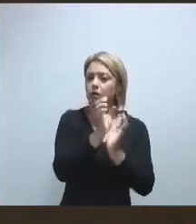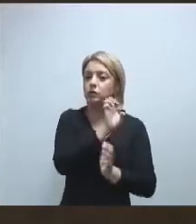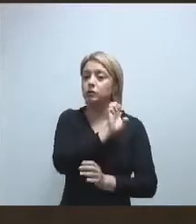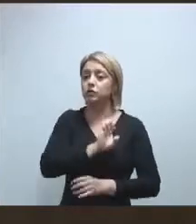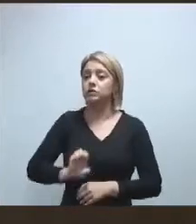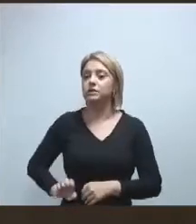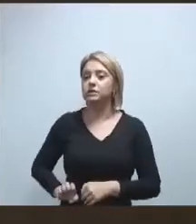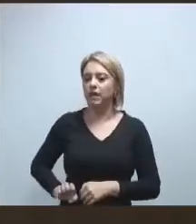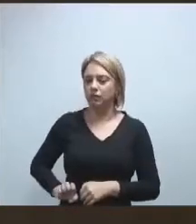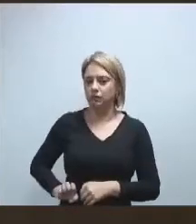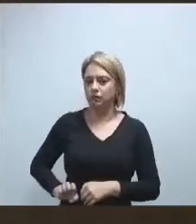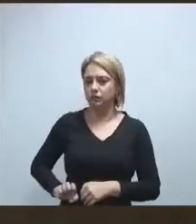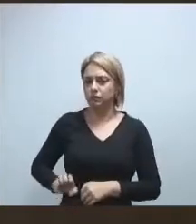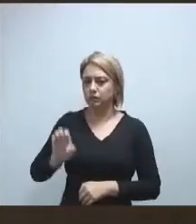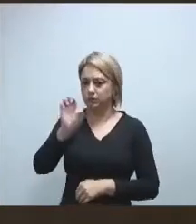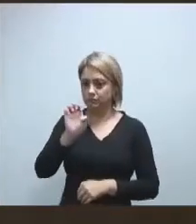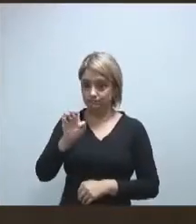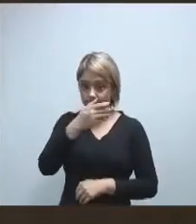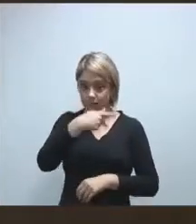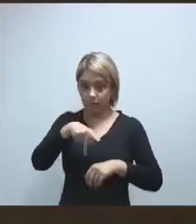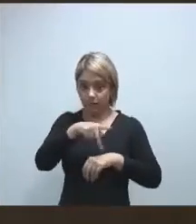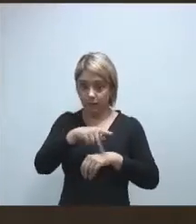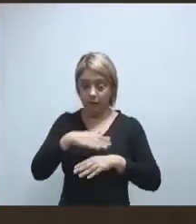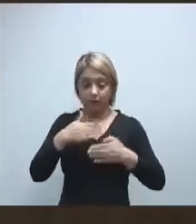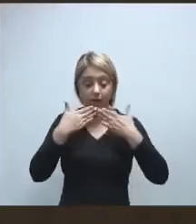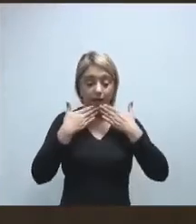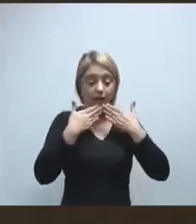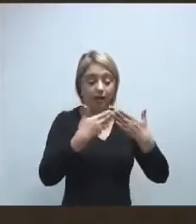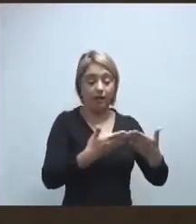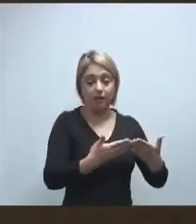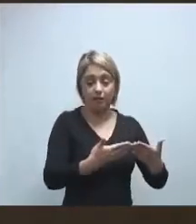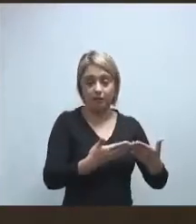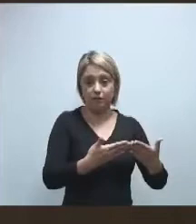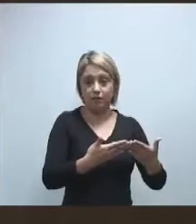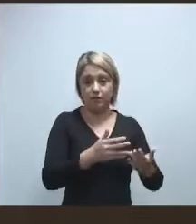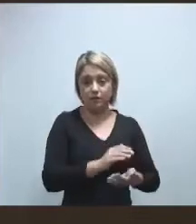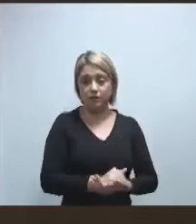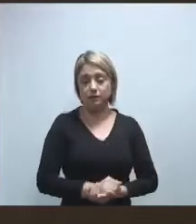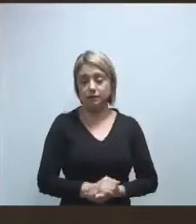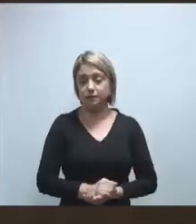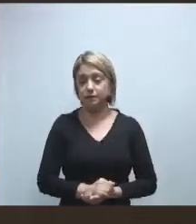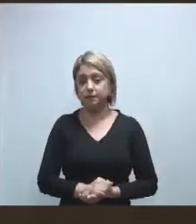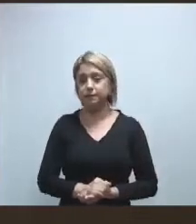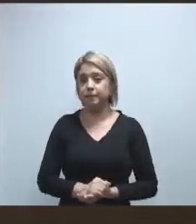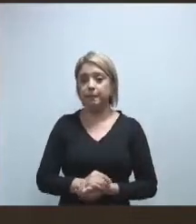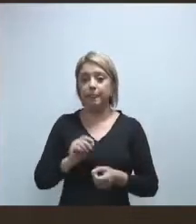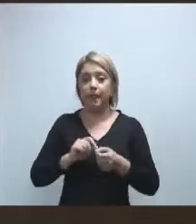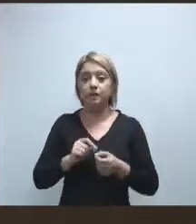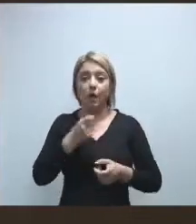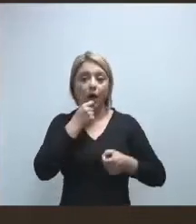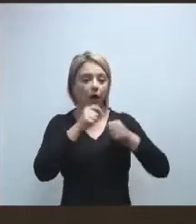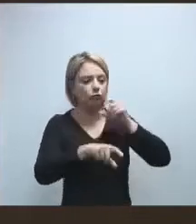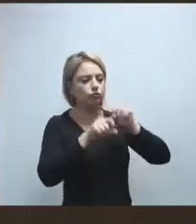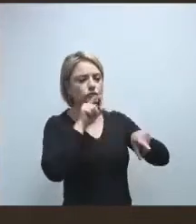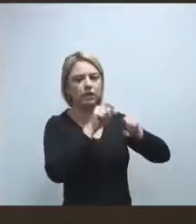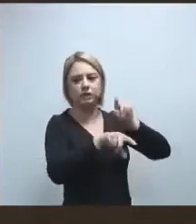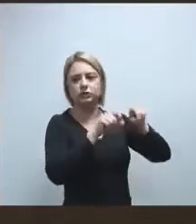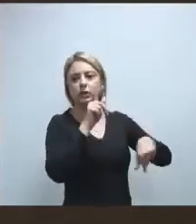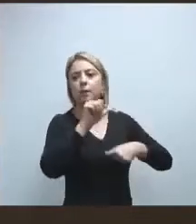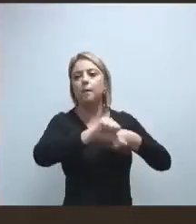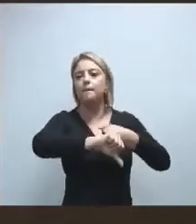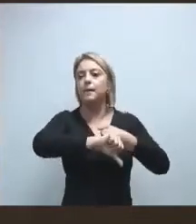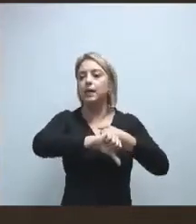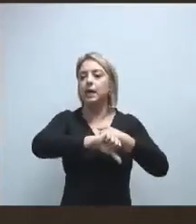e que faria a defesa das a faria acusação penal